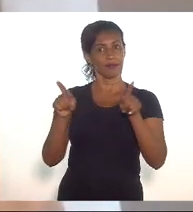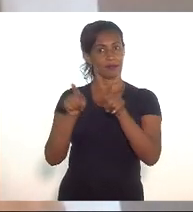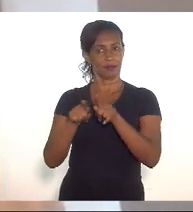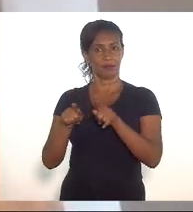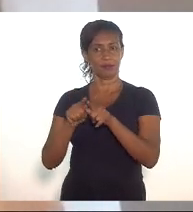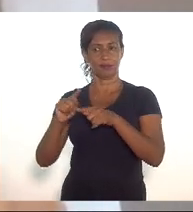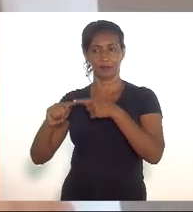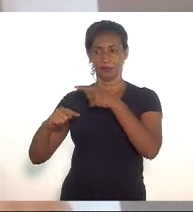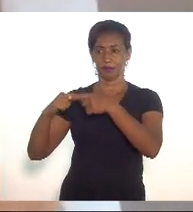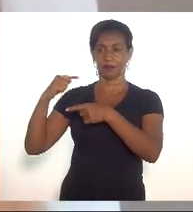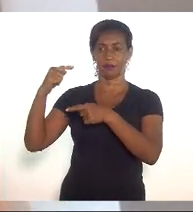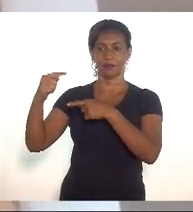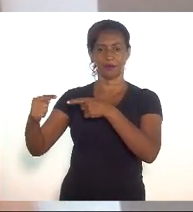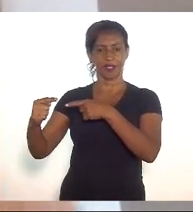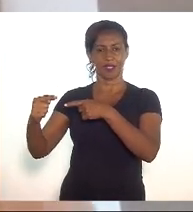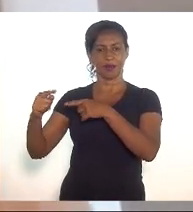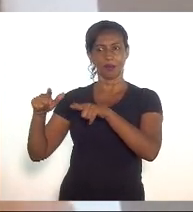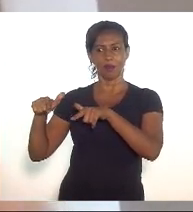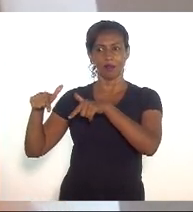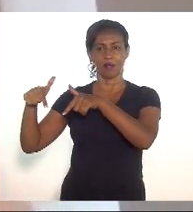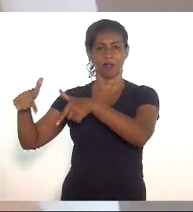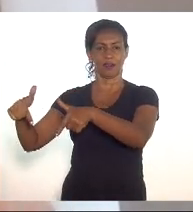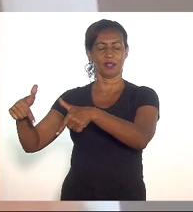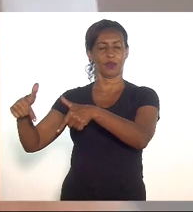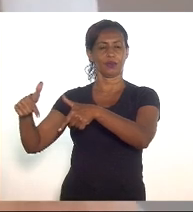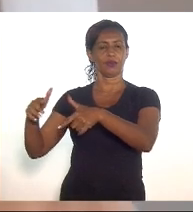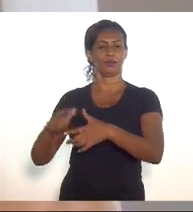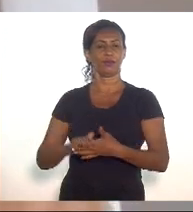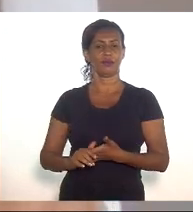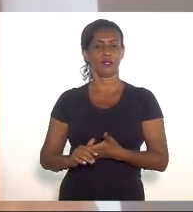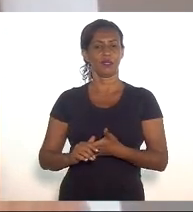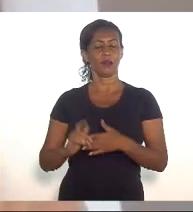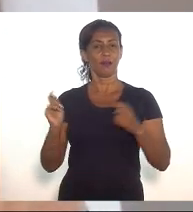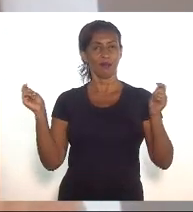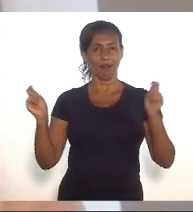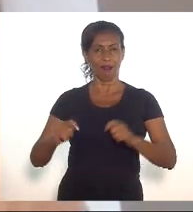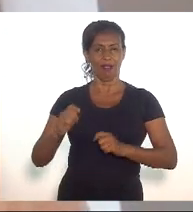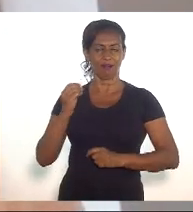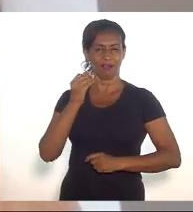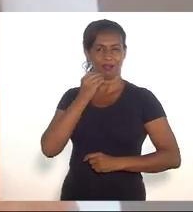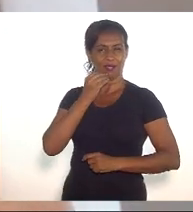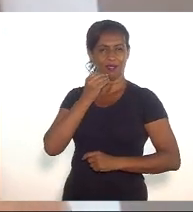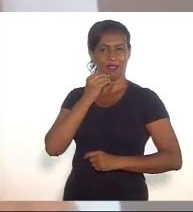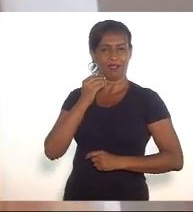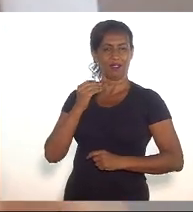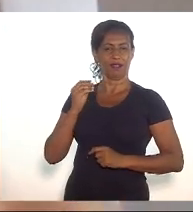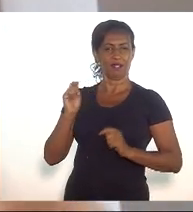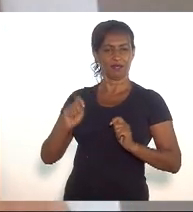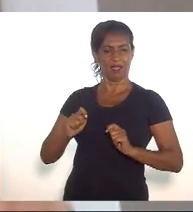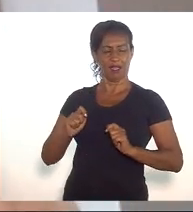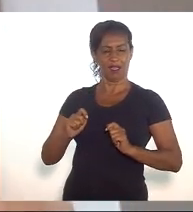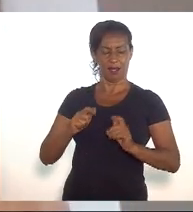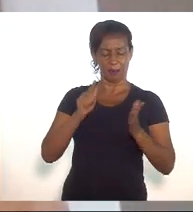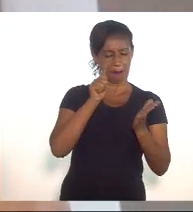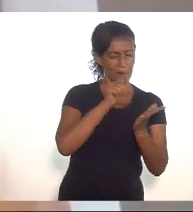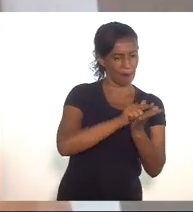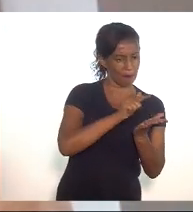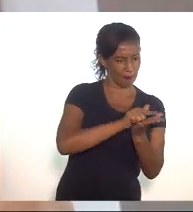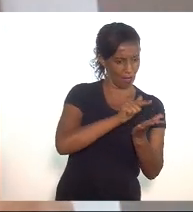posteriormente, na execução da própria LOA, para que pudesse sairmos do